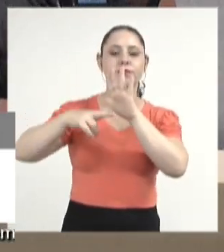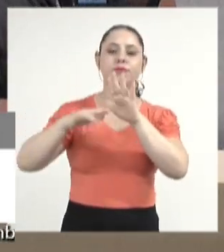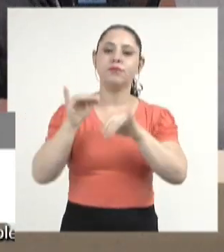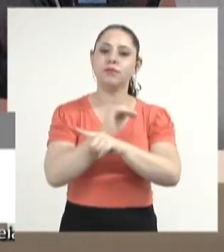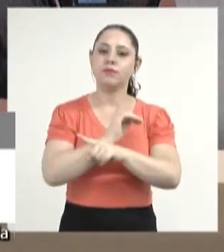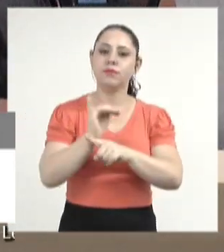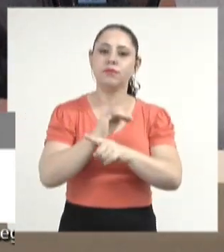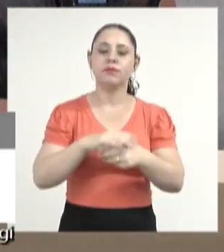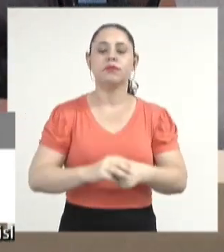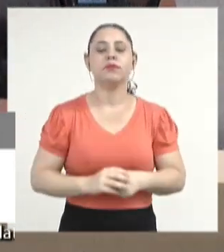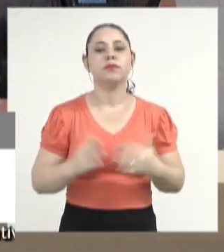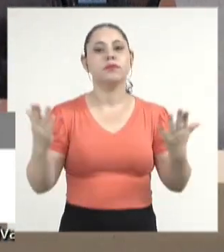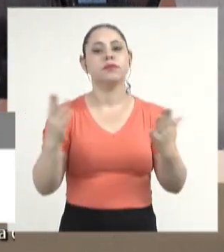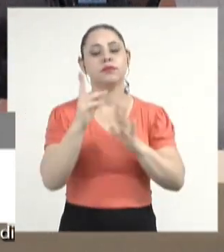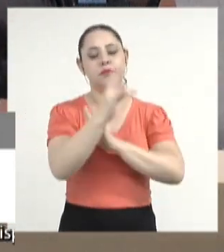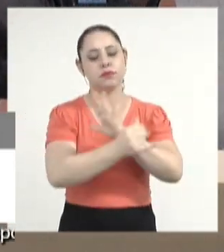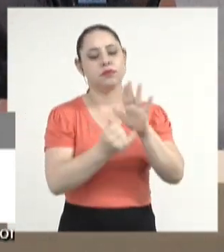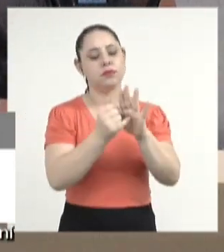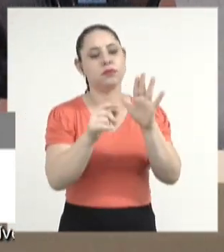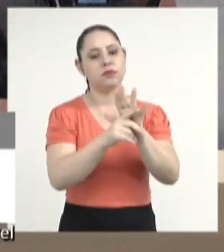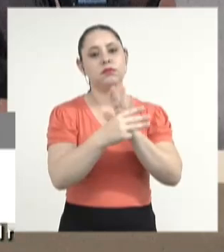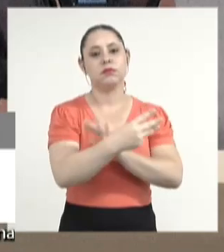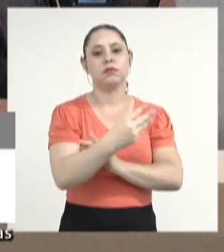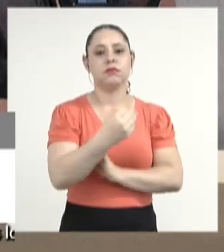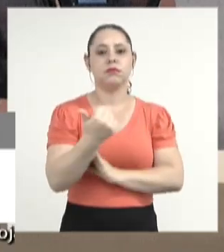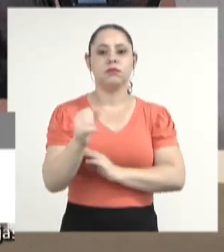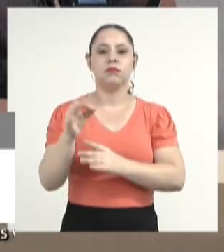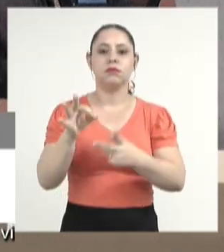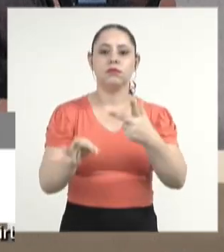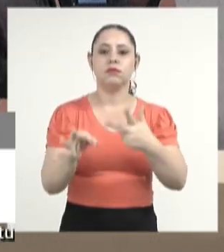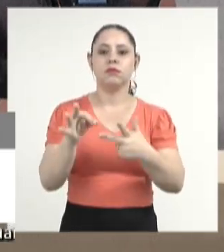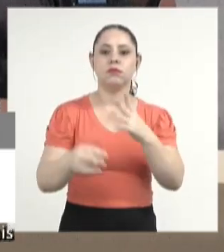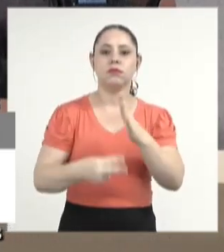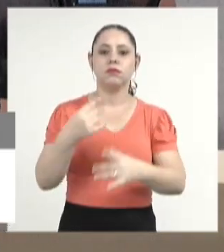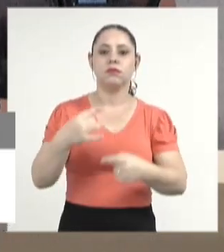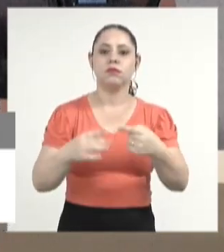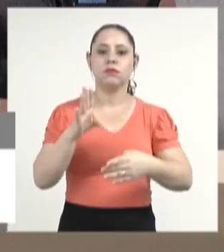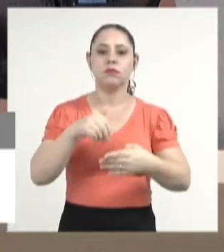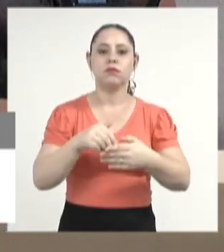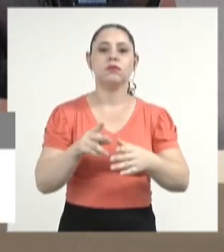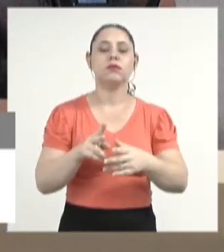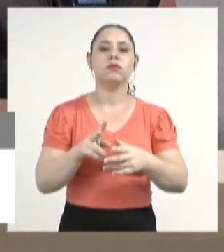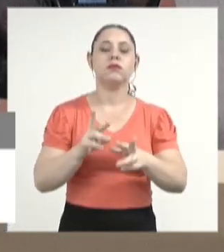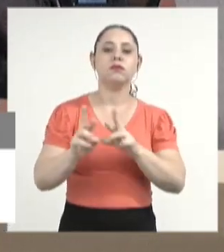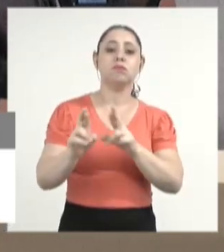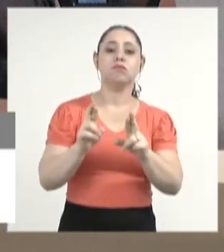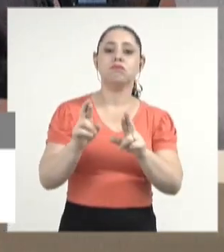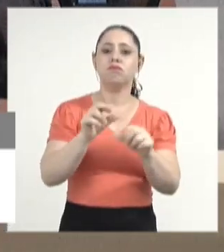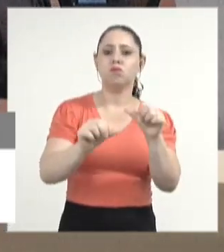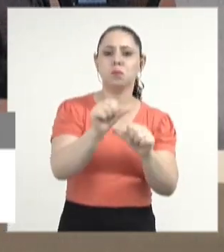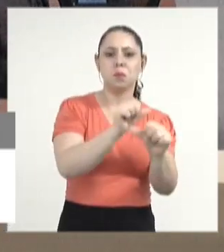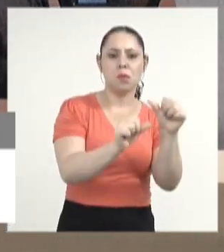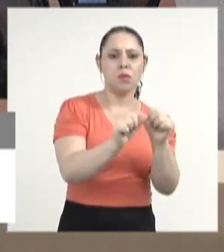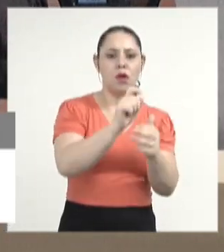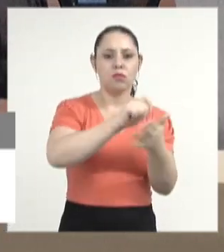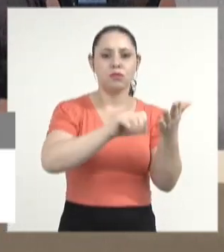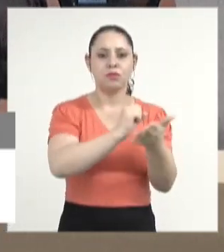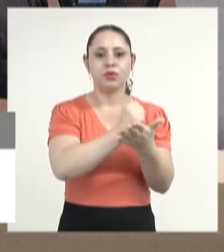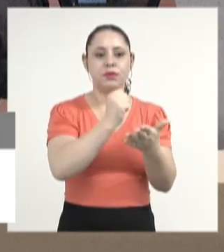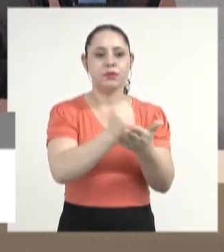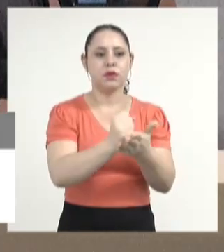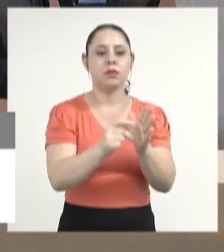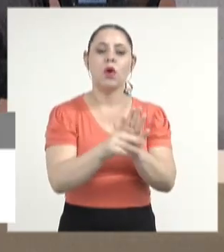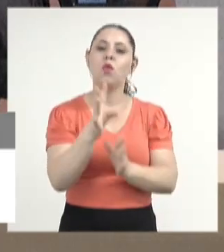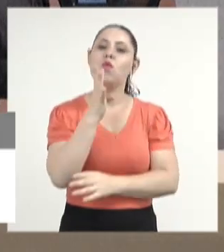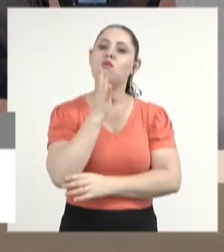instrumentos. Bom, agora o projeto de lei 338 do Judiciário em segunda votação, que é em relação às mudanças nos emolumentos, que é o